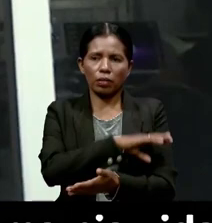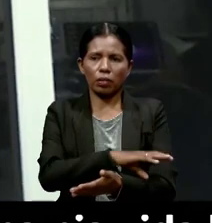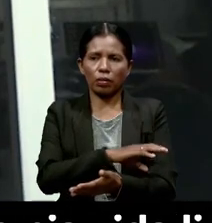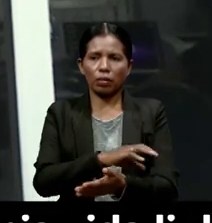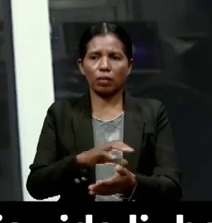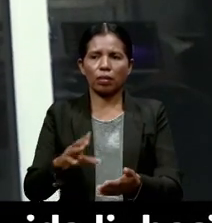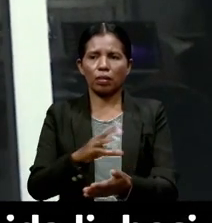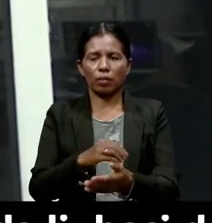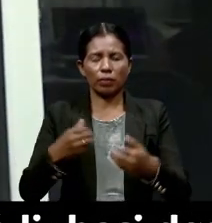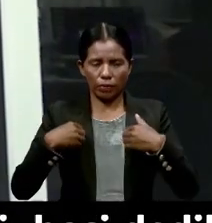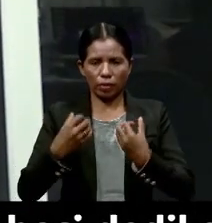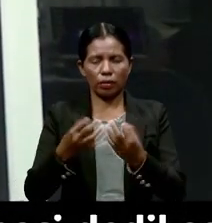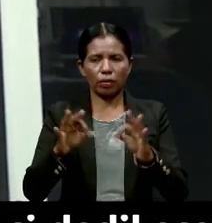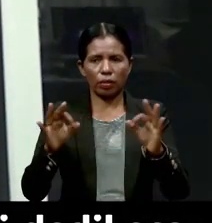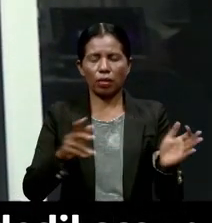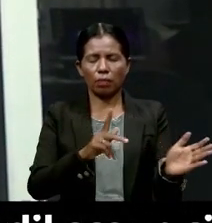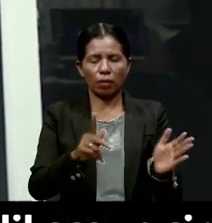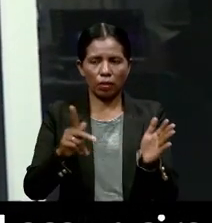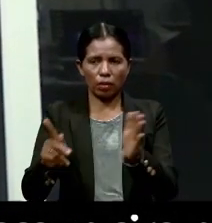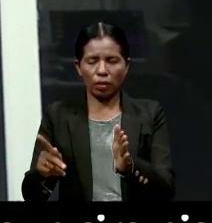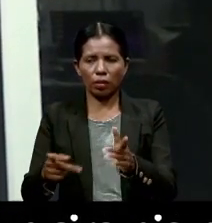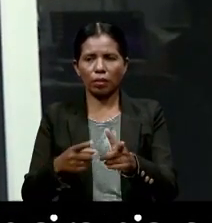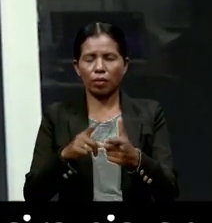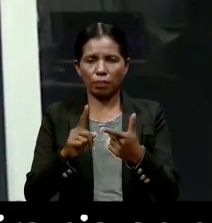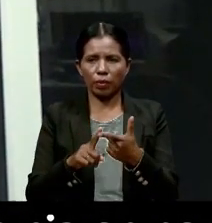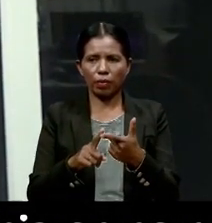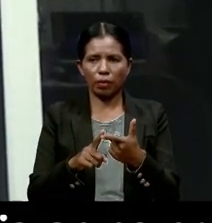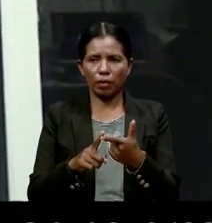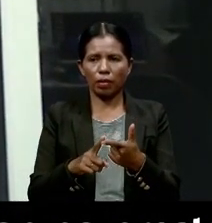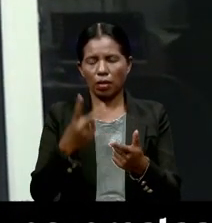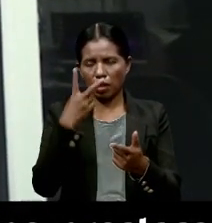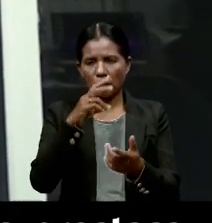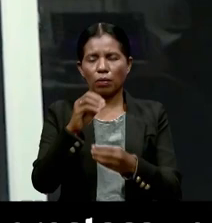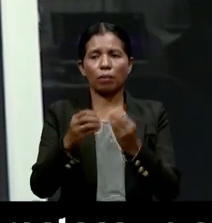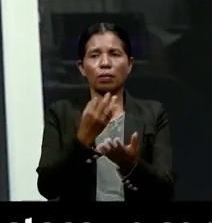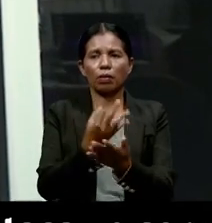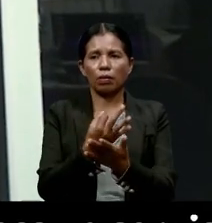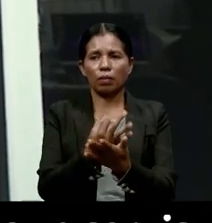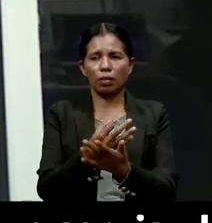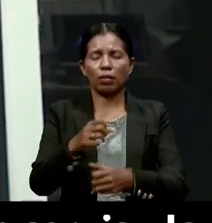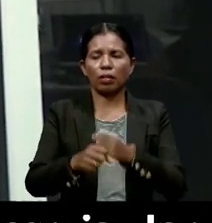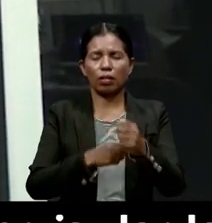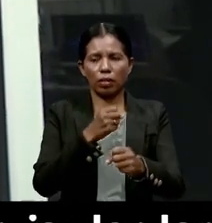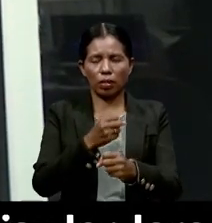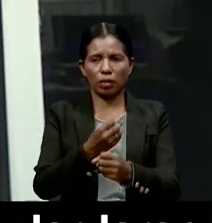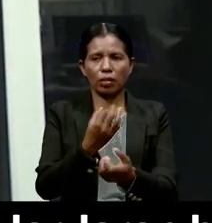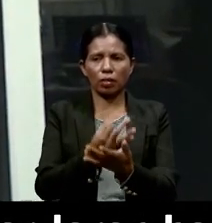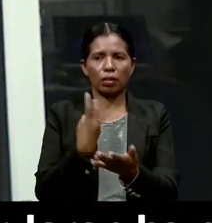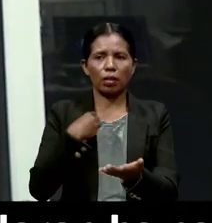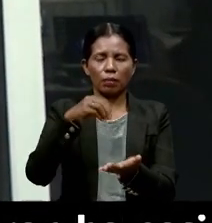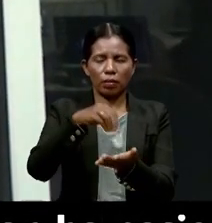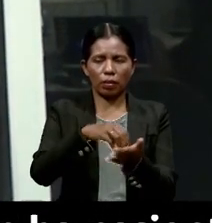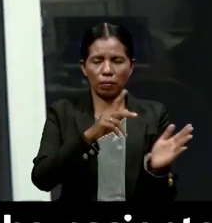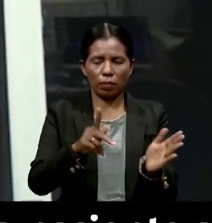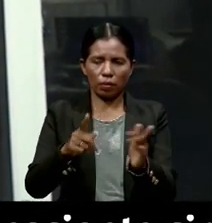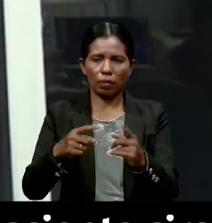hutu ya hutu na ya plano hela amare to orçamento e a tina nesse cara que é orçamento, a metade o plano